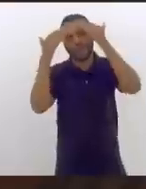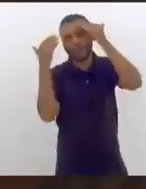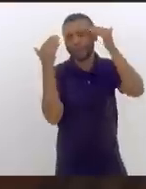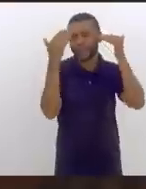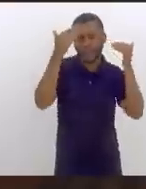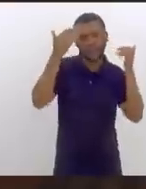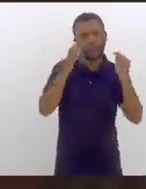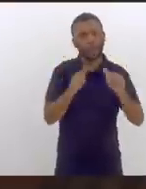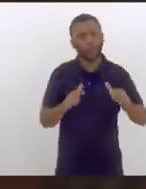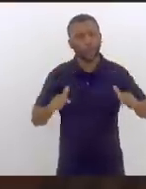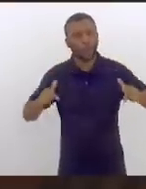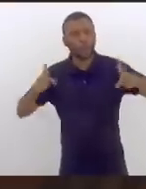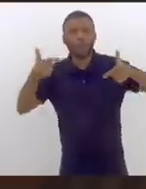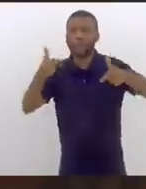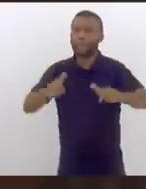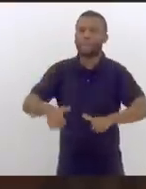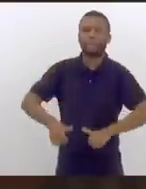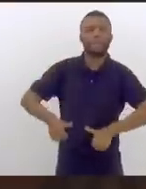forma